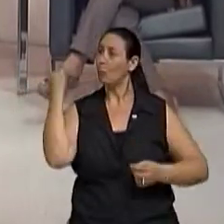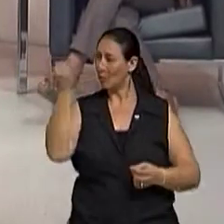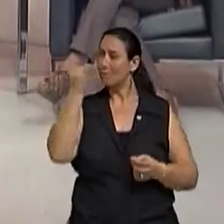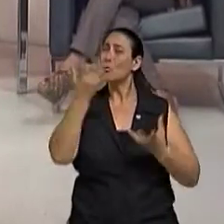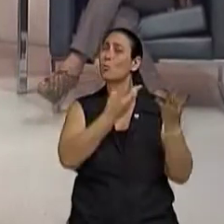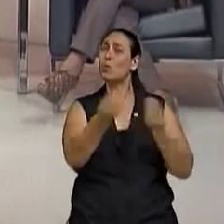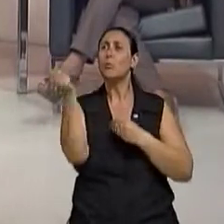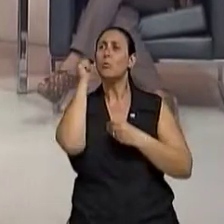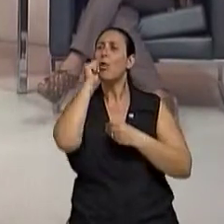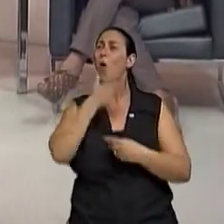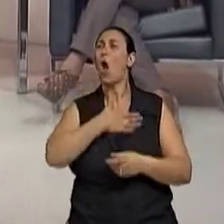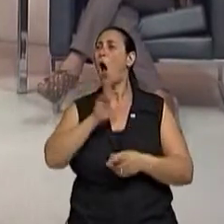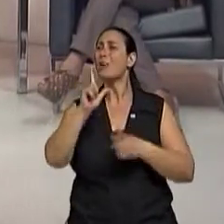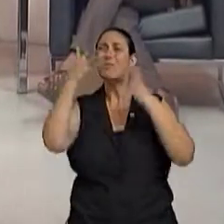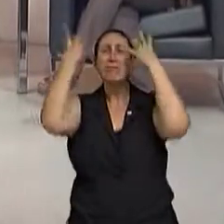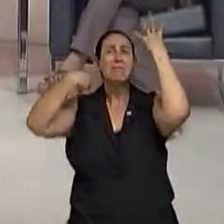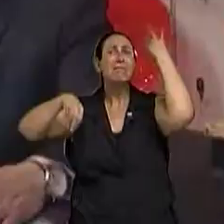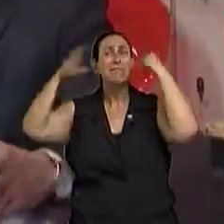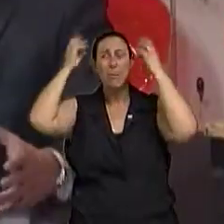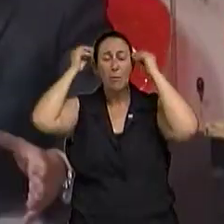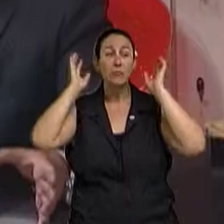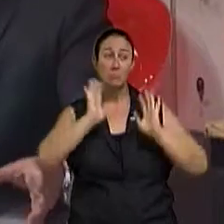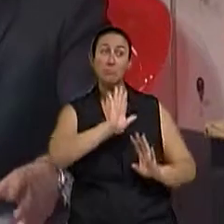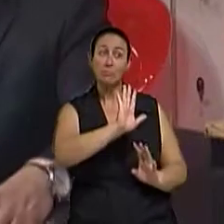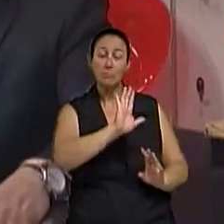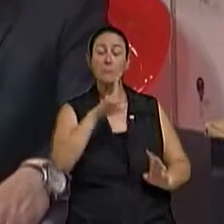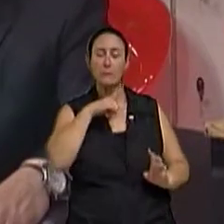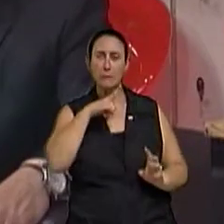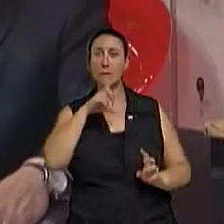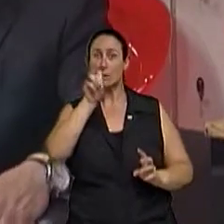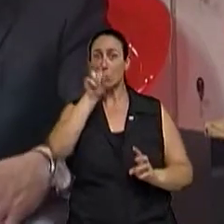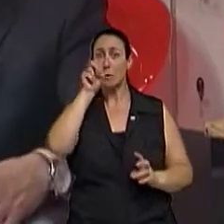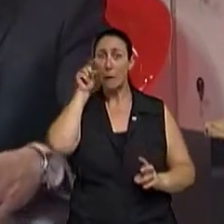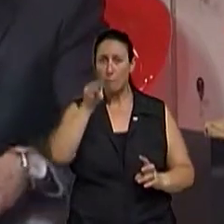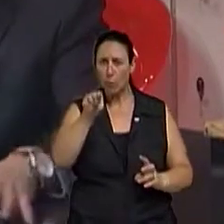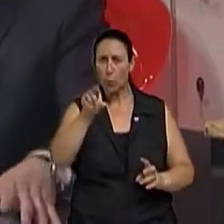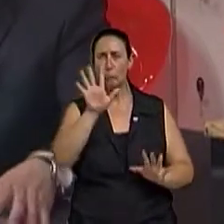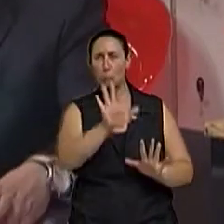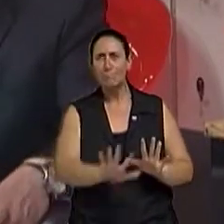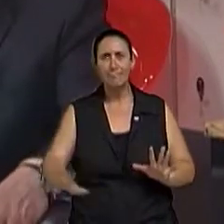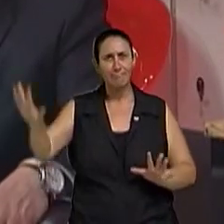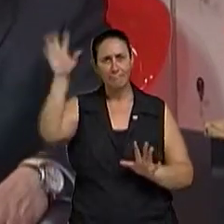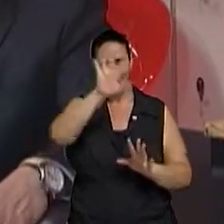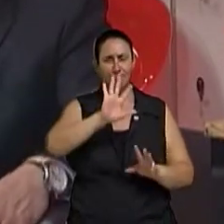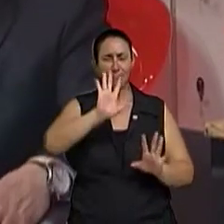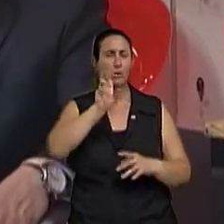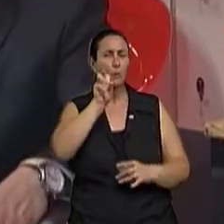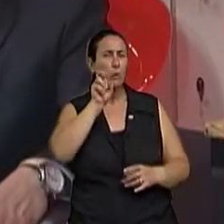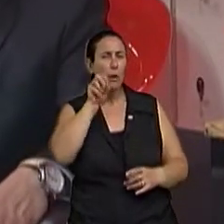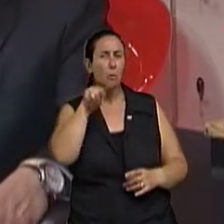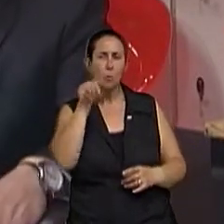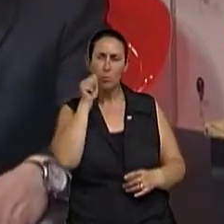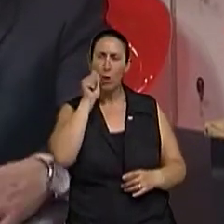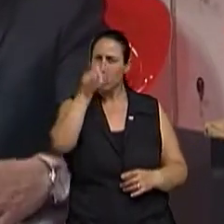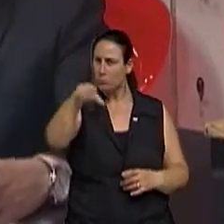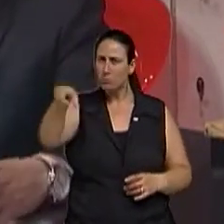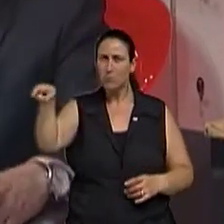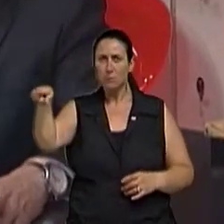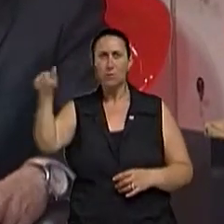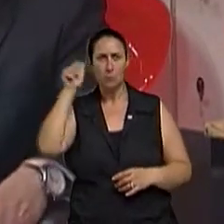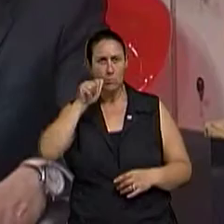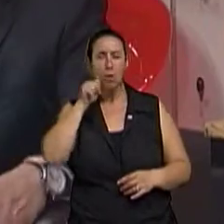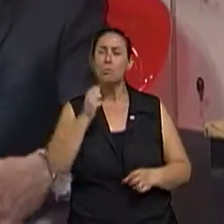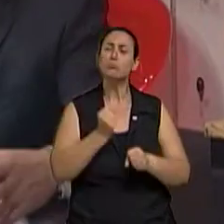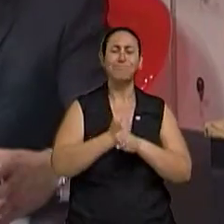mulheres, né, doutor? O que a gente imagina, assim, que pelo menos 50 mil casos novos de câncer de mama ocorram no nosso meio. E essas mulheres vão viver